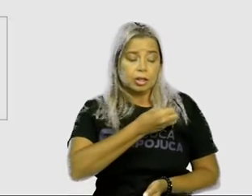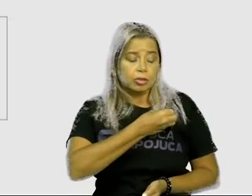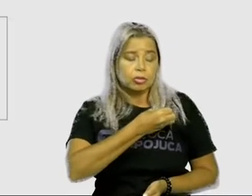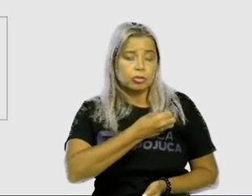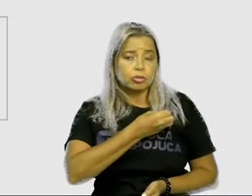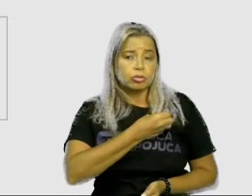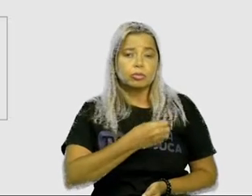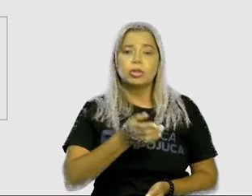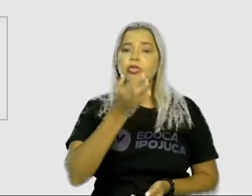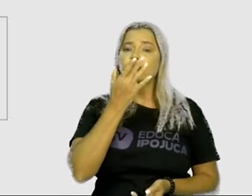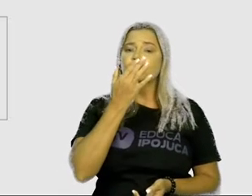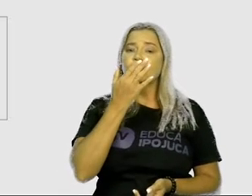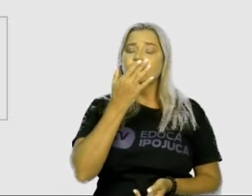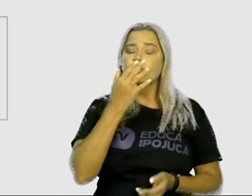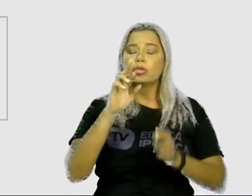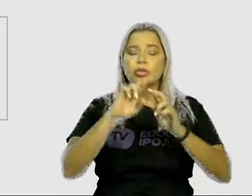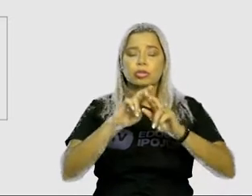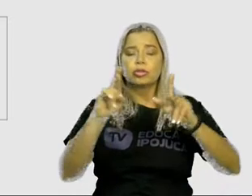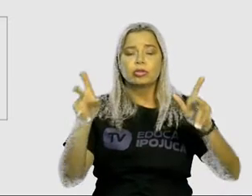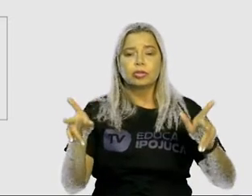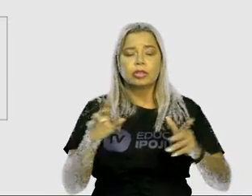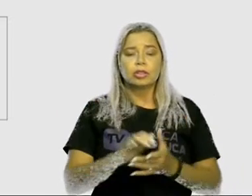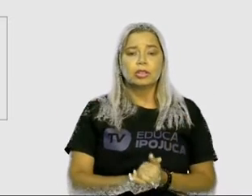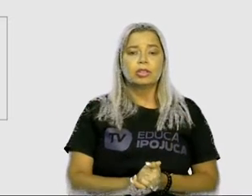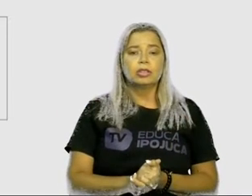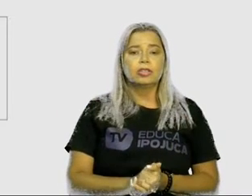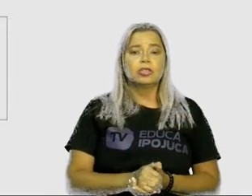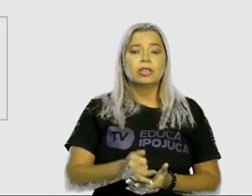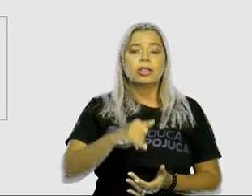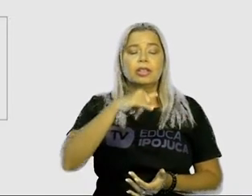diferenciadas. Eu tenho um exemplo aqui,